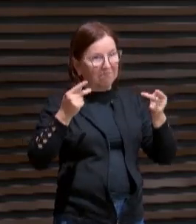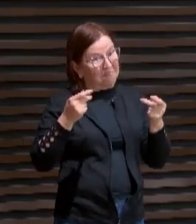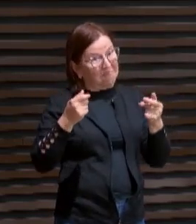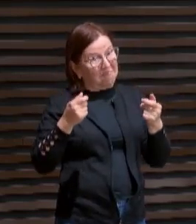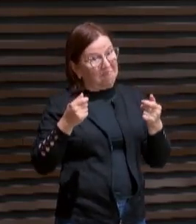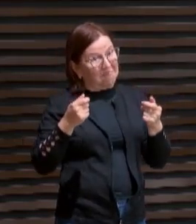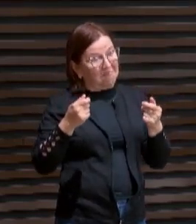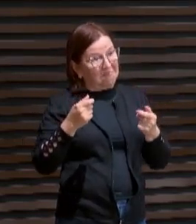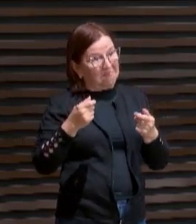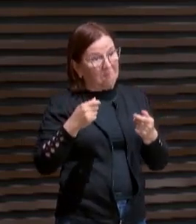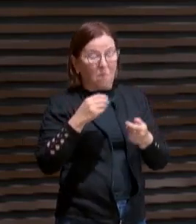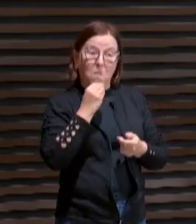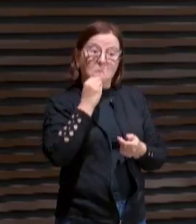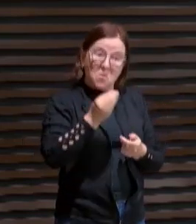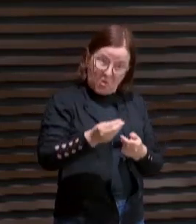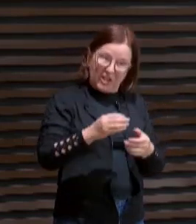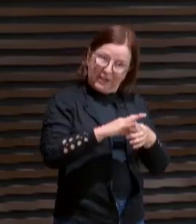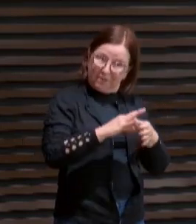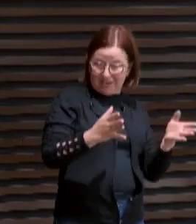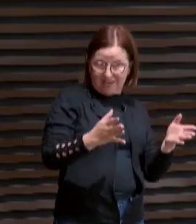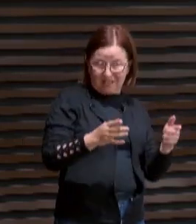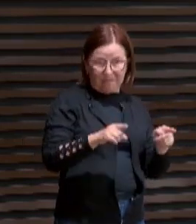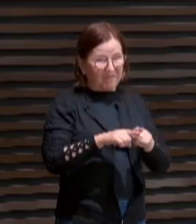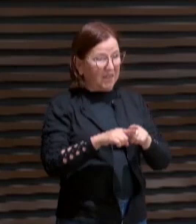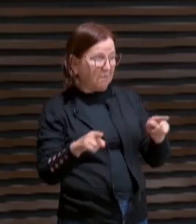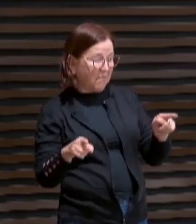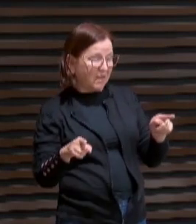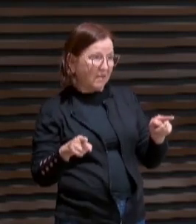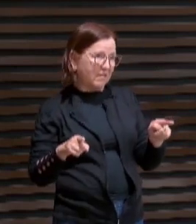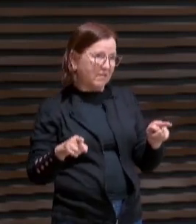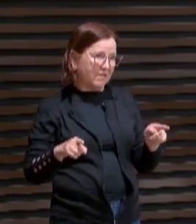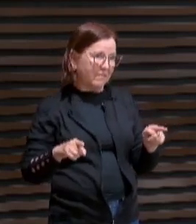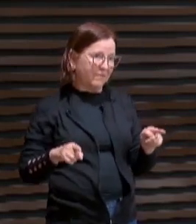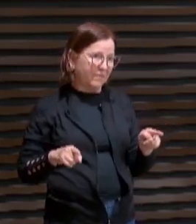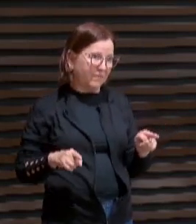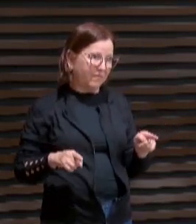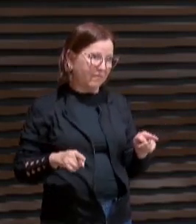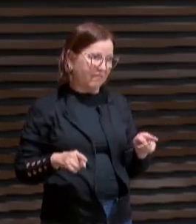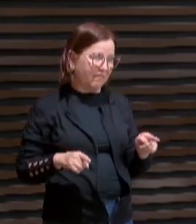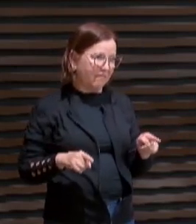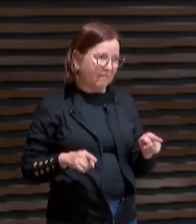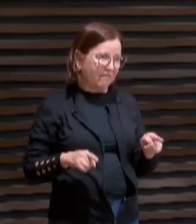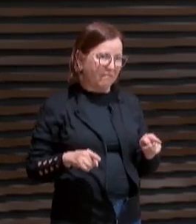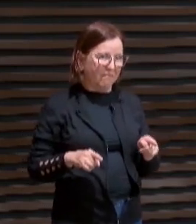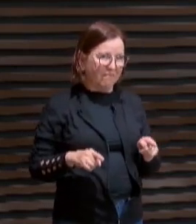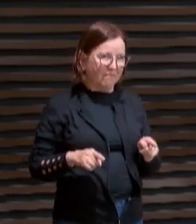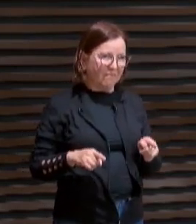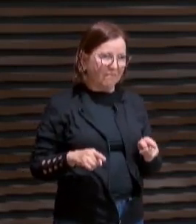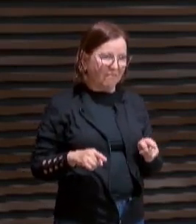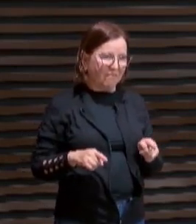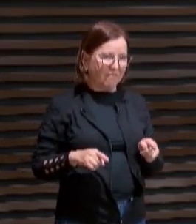Em vez disso, ele iniciou uma série de movimentos comprometedores para lidar com